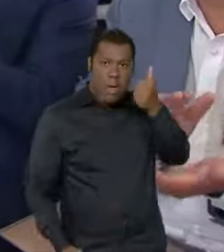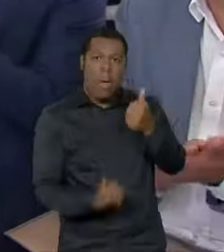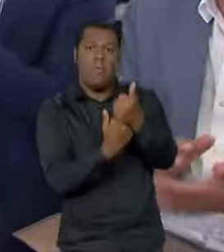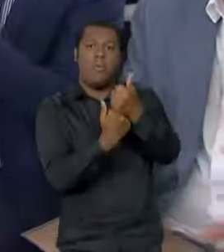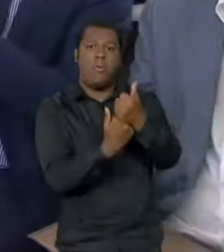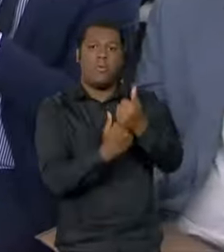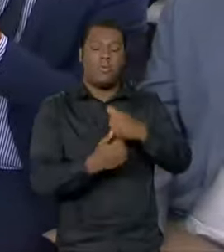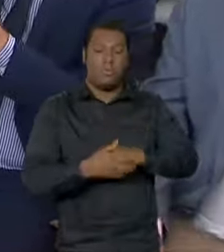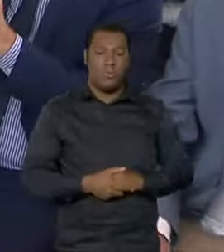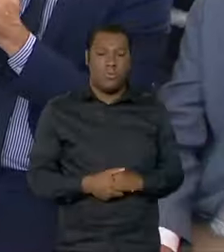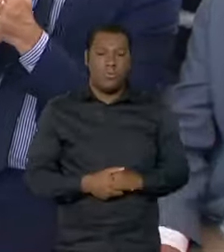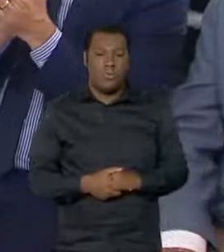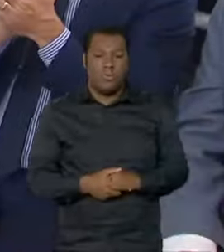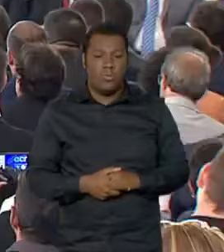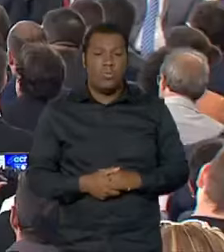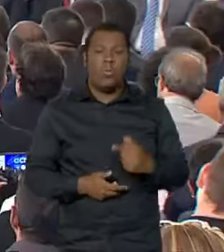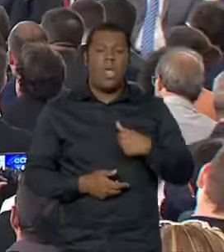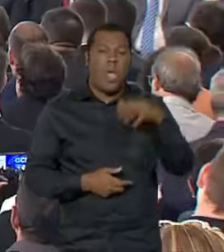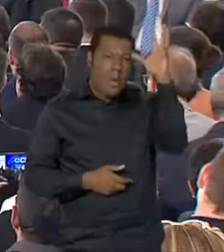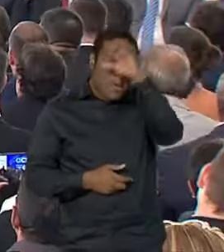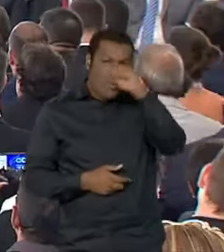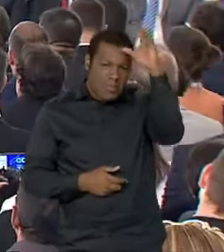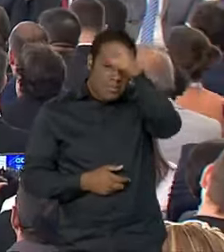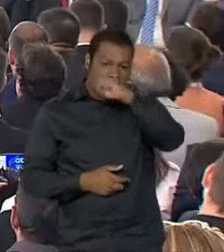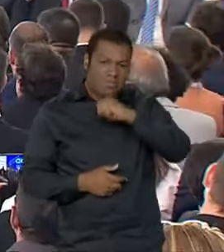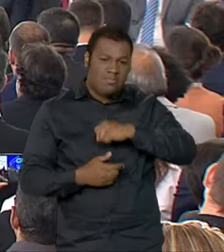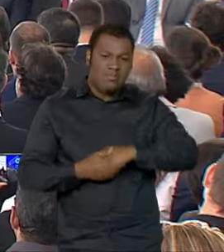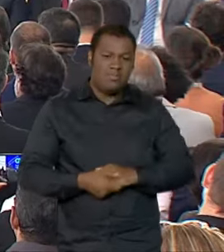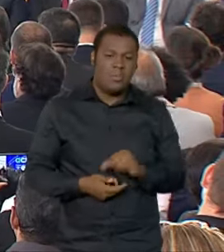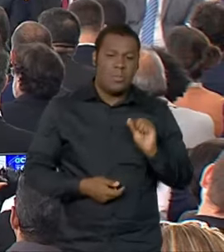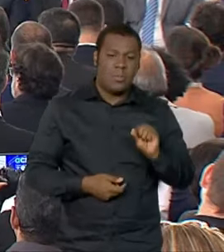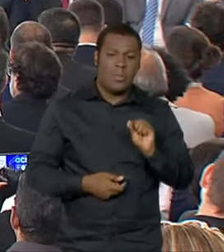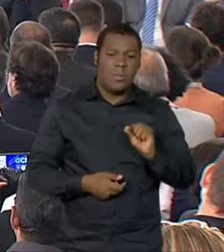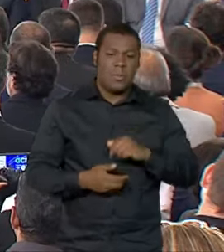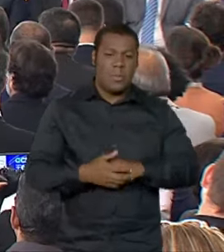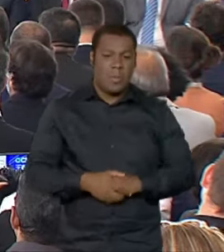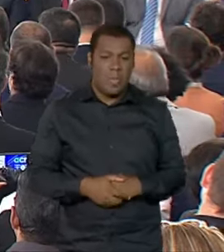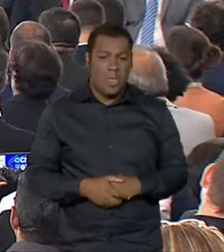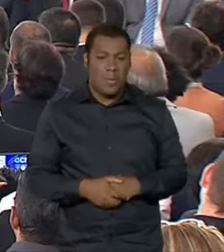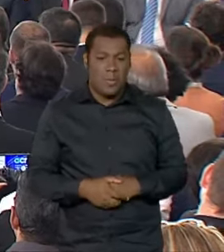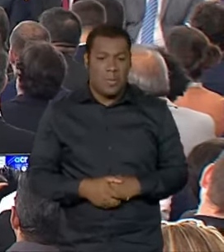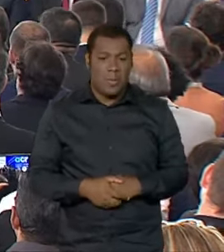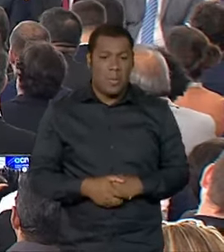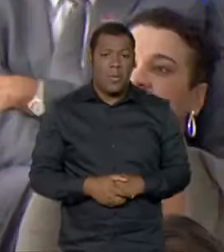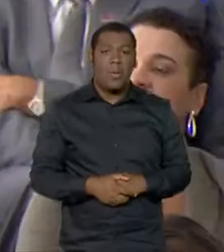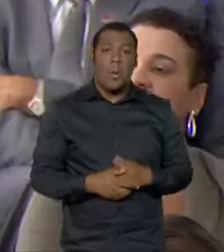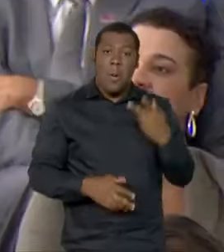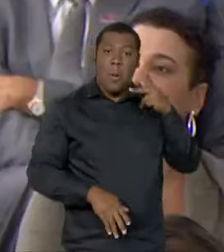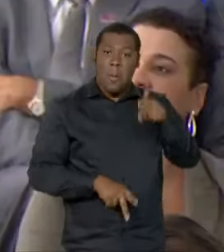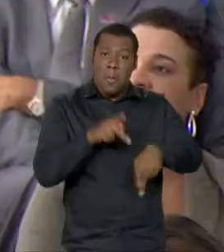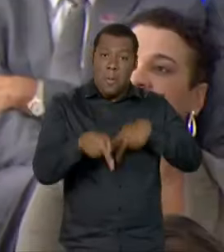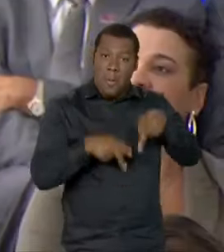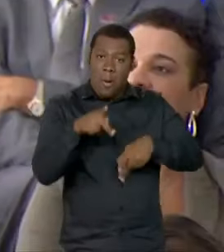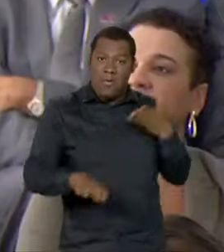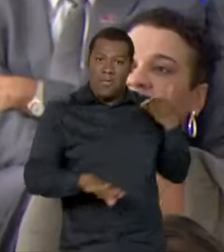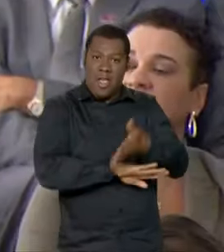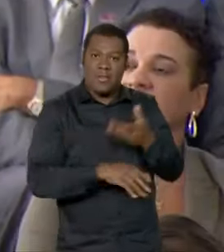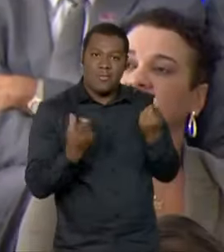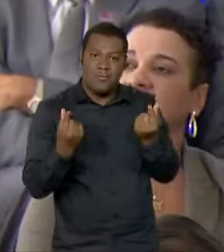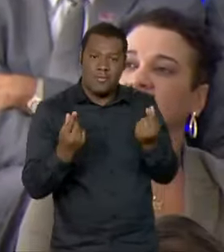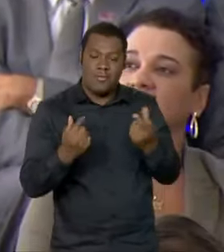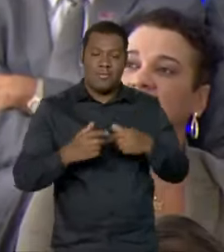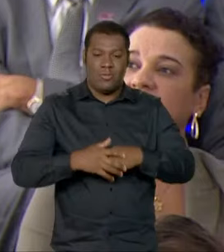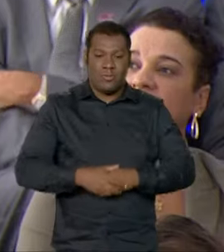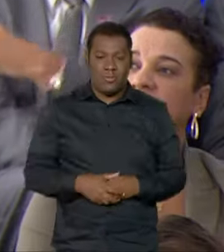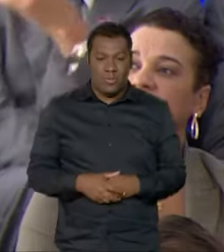É colocar, Meli, uma coisa que eu aprendi há muito tempo atrás. É colocar dinheiro na mão do povo. Porque tem